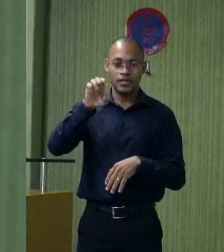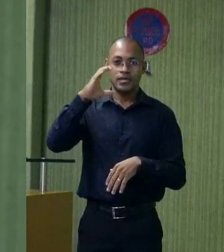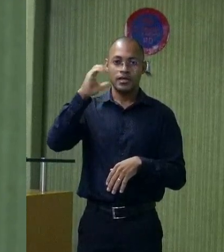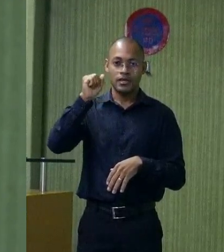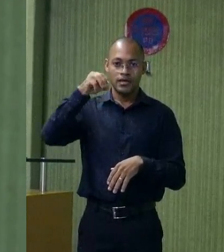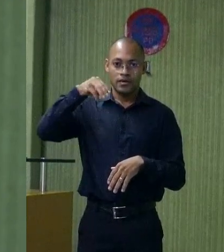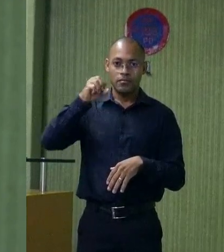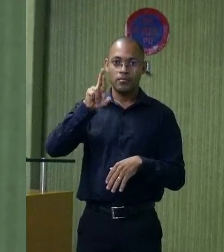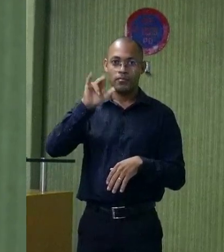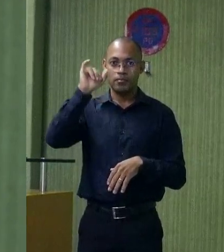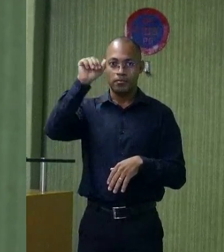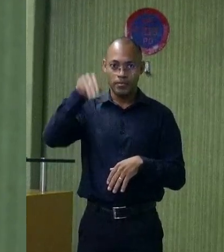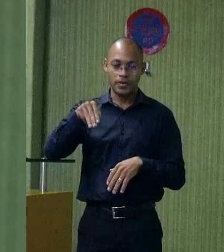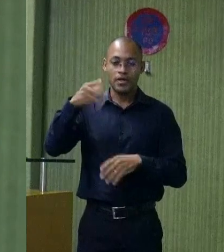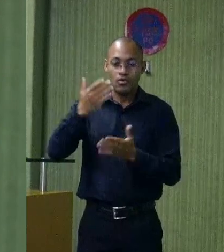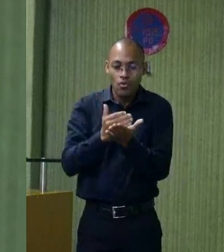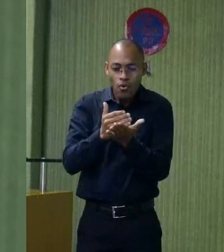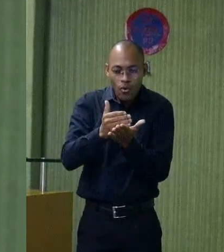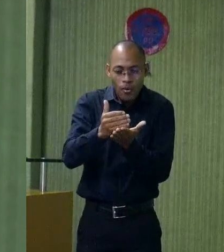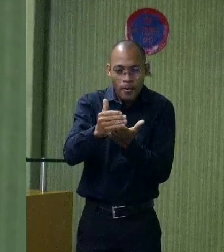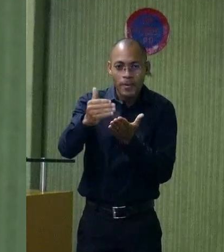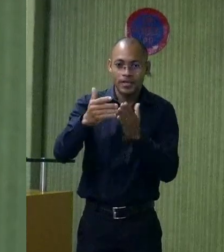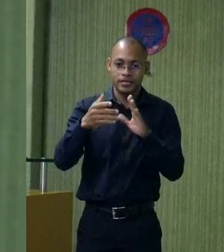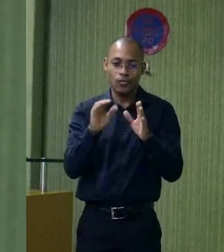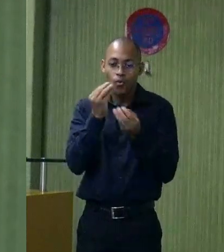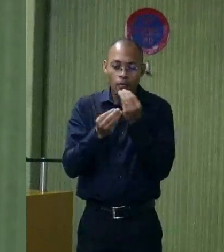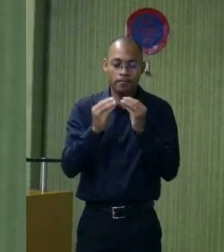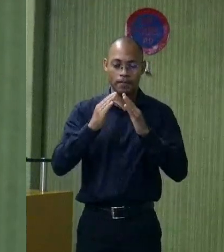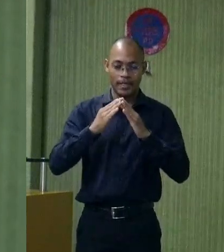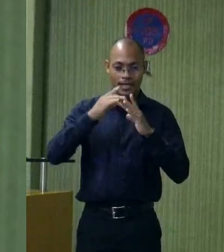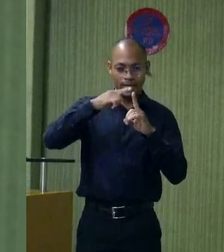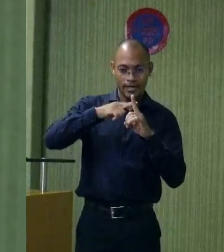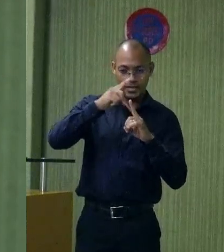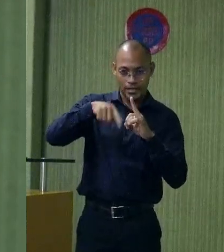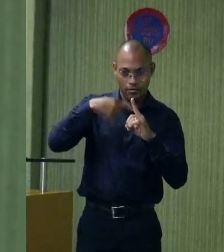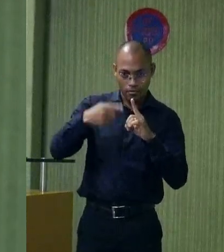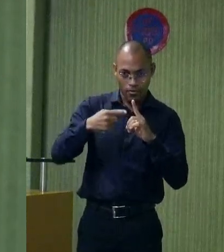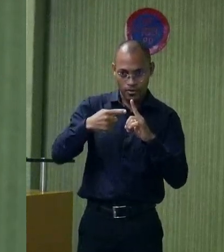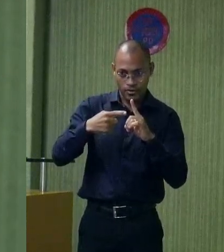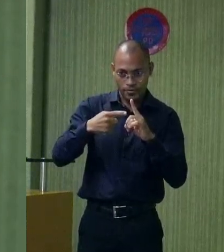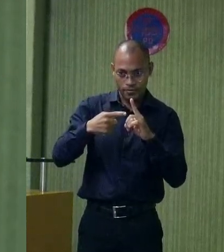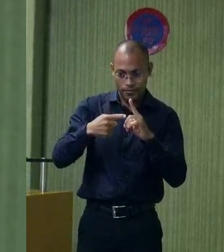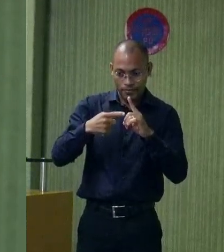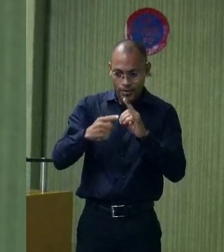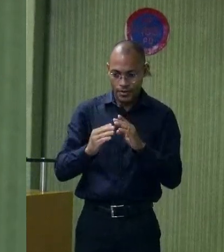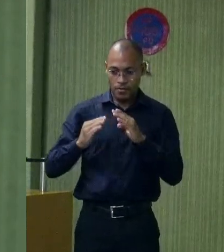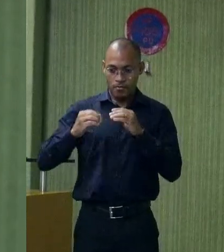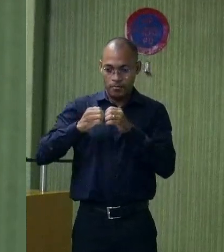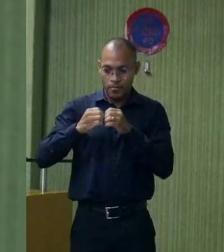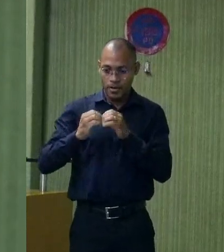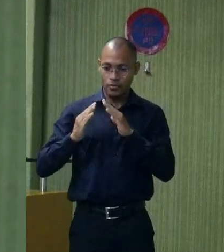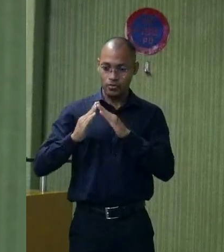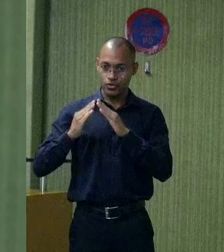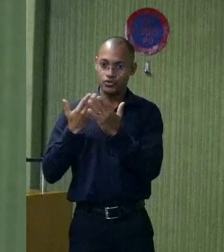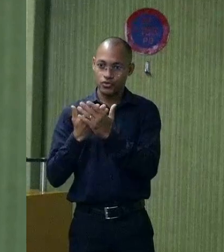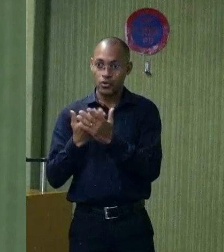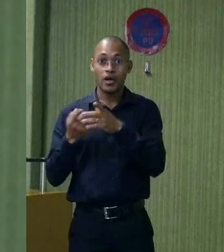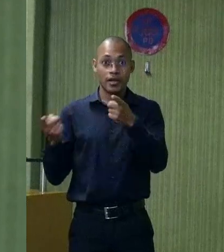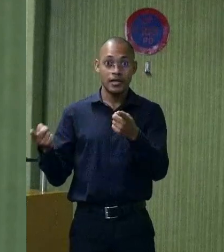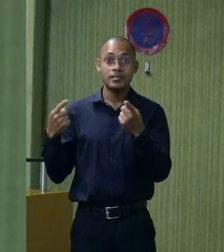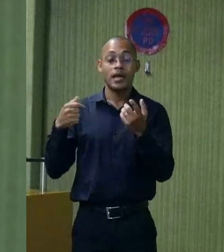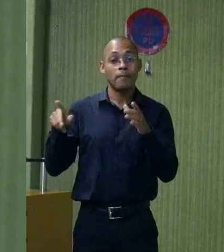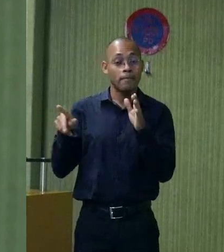comunidade que começa geralmente com uma igreja depois da igreja uma escola isso a comunidade